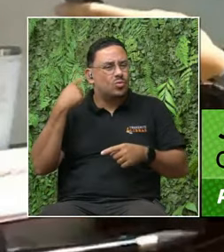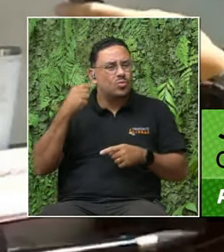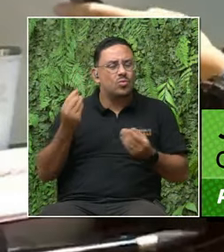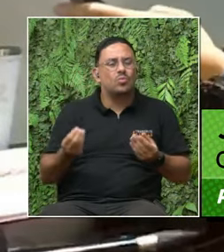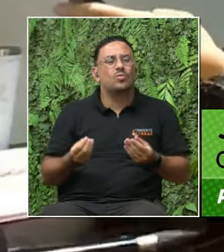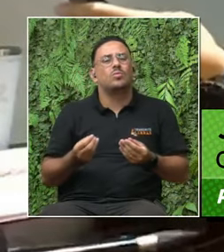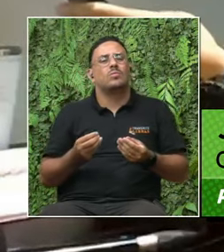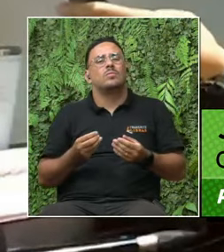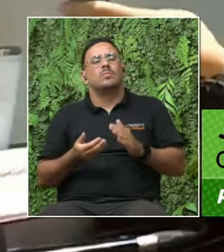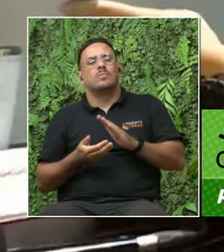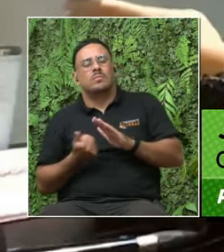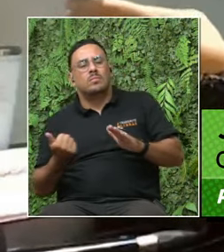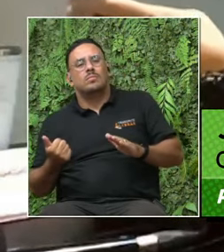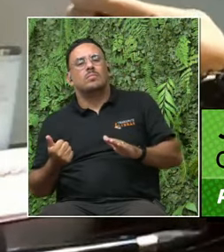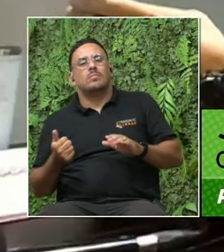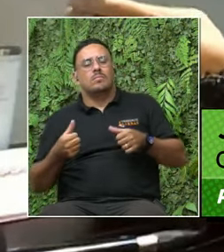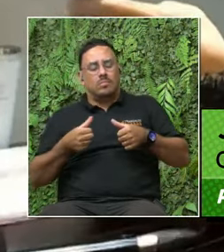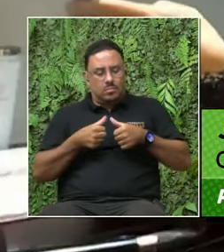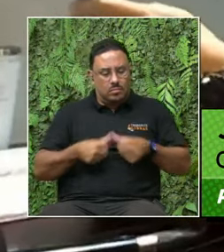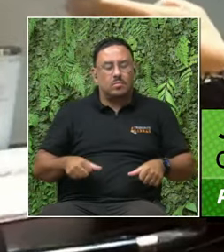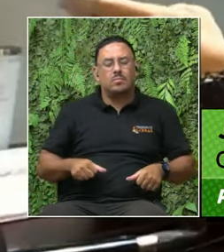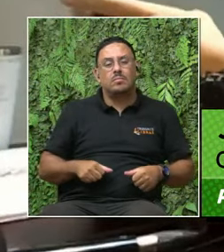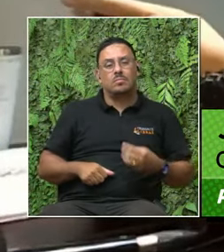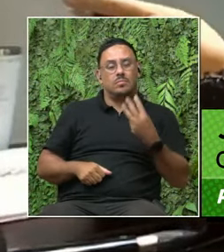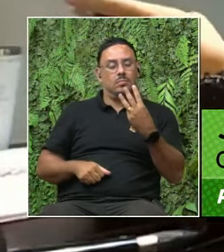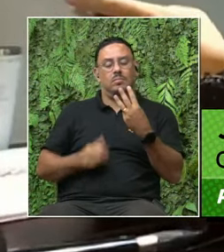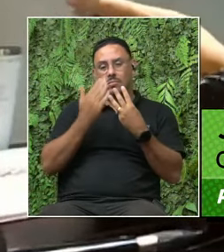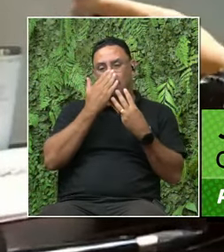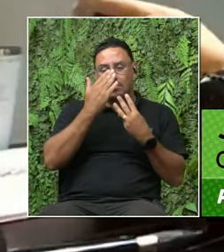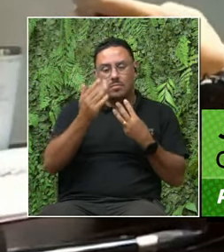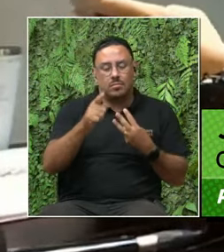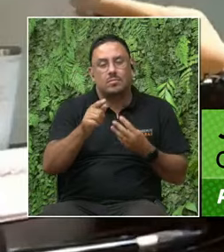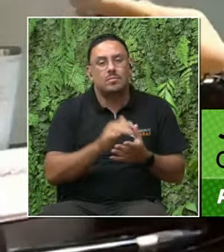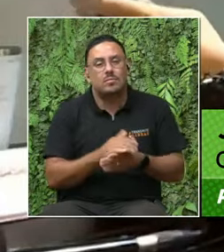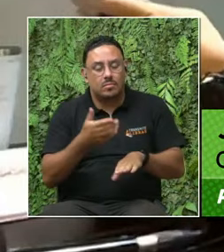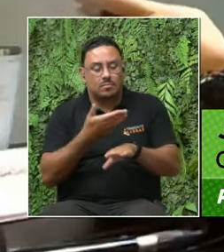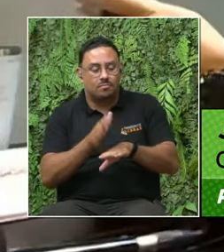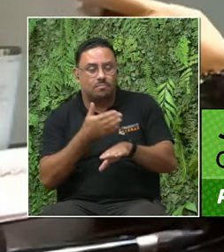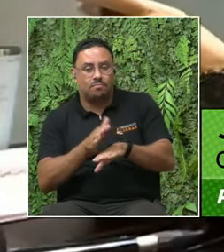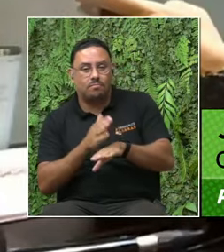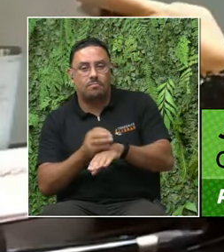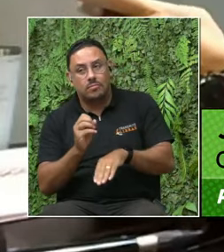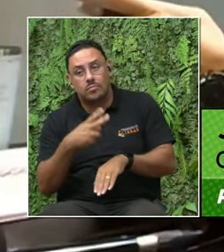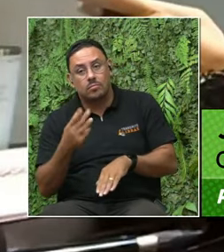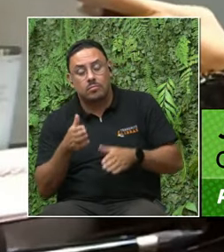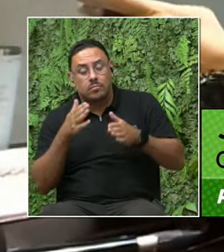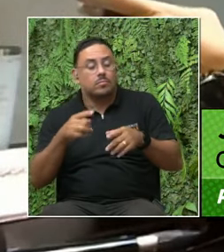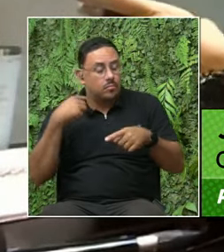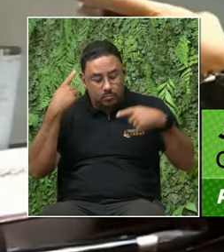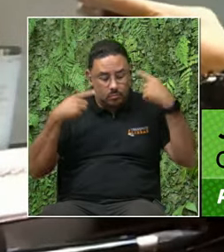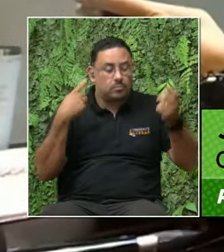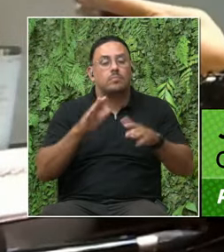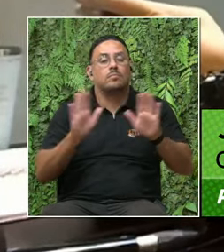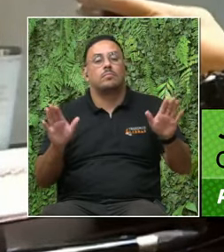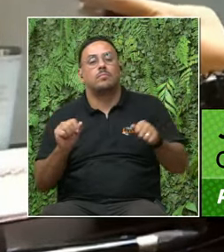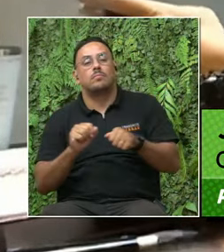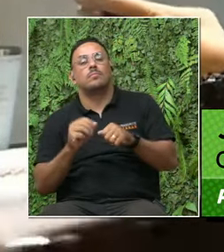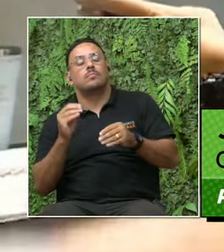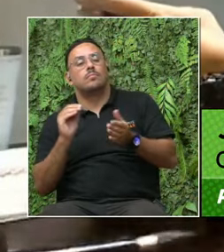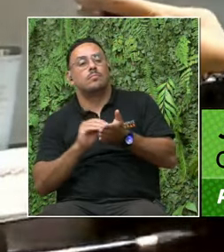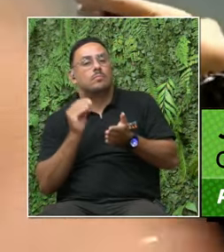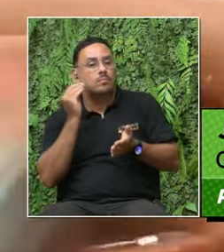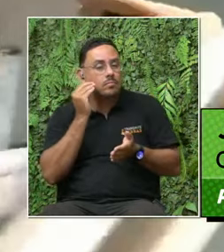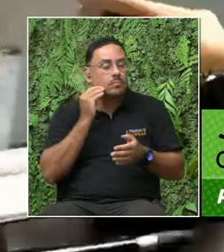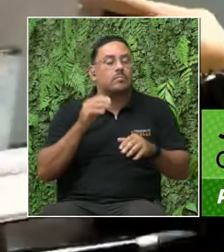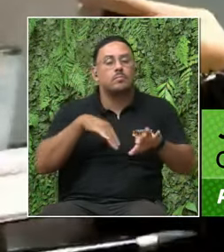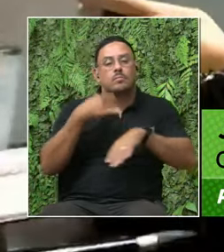lá de tirar zagueiro meter três jogadores pra frente aquilo foi treinado ou o homem é doido mesmo chegou na cabeça dele falou vamos ver aqui tentar bagunçar